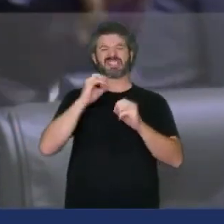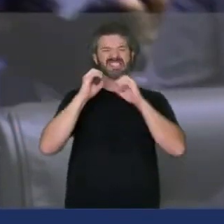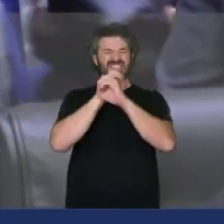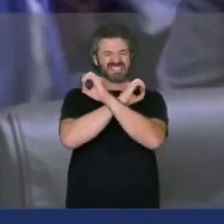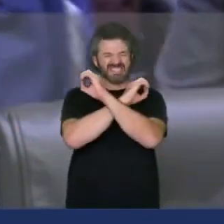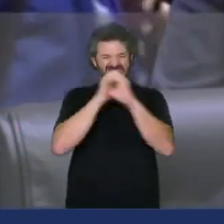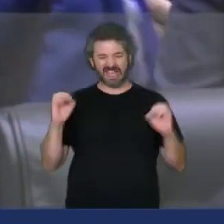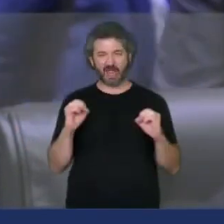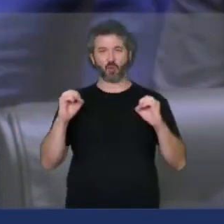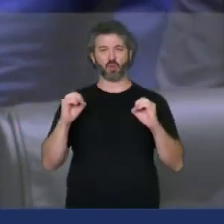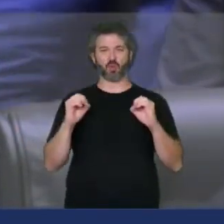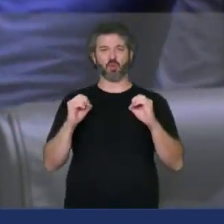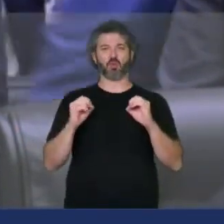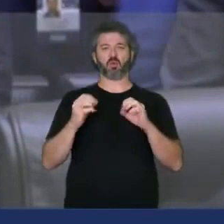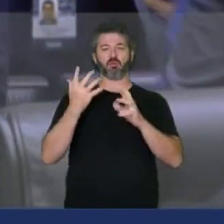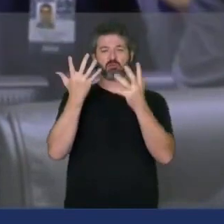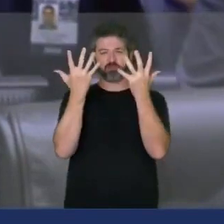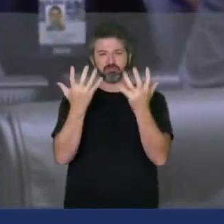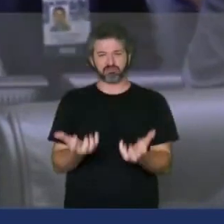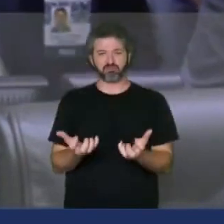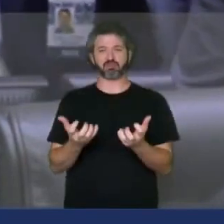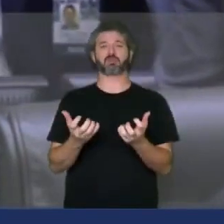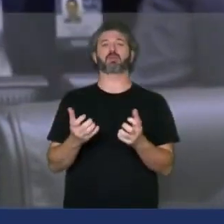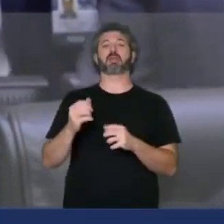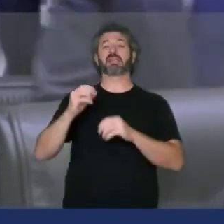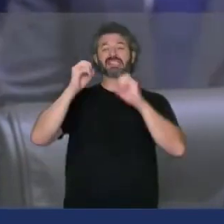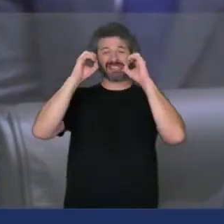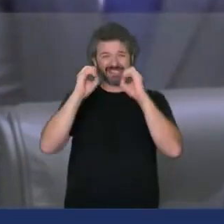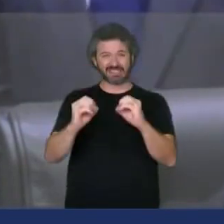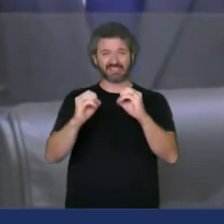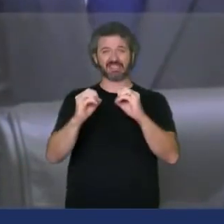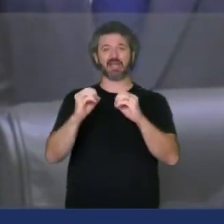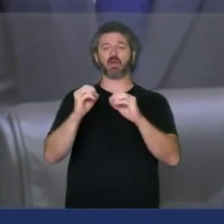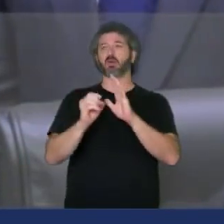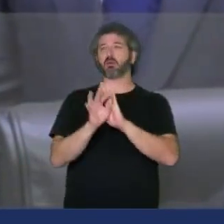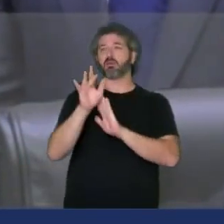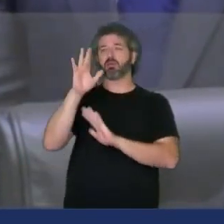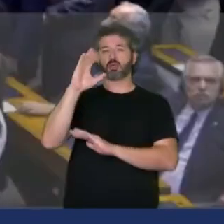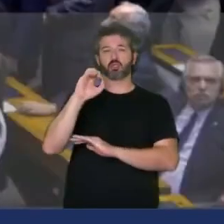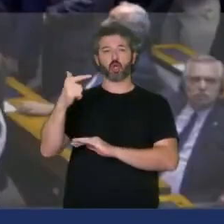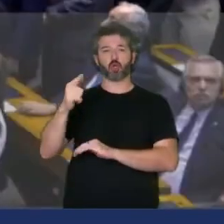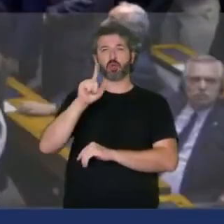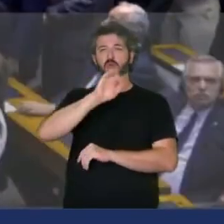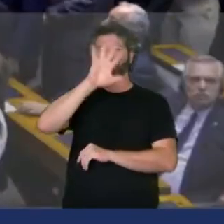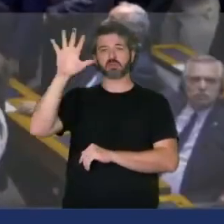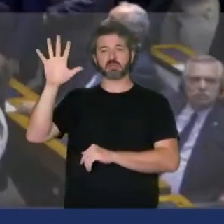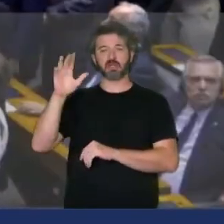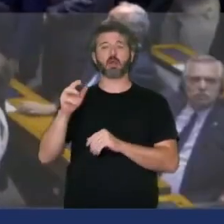a emissão zero de gás efeito estufa na matriz energética